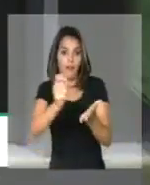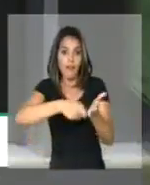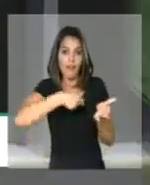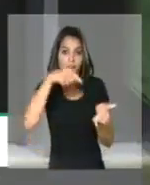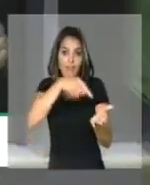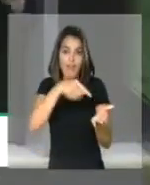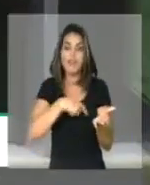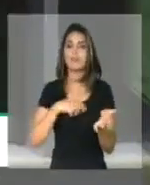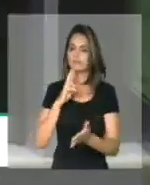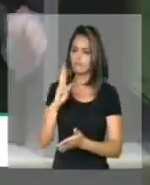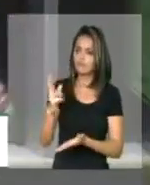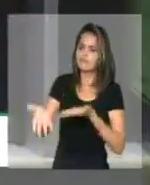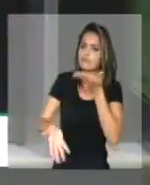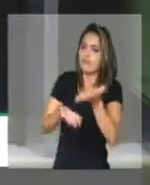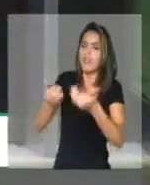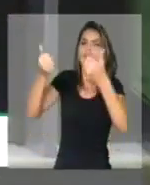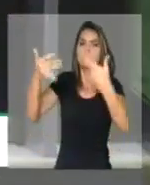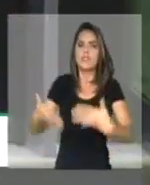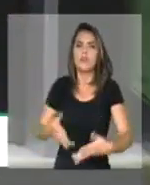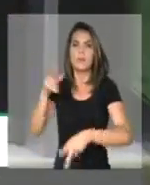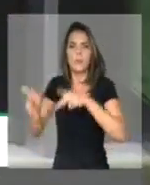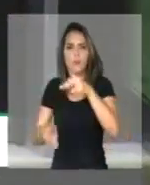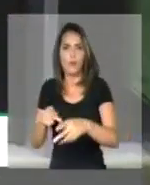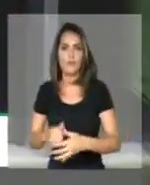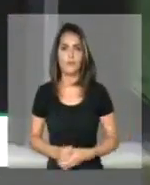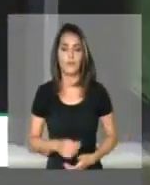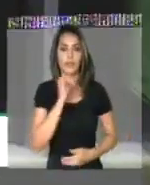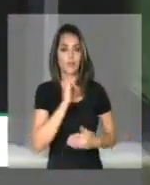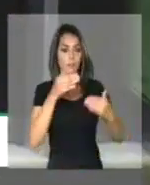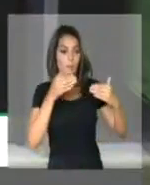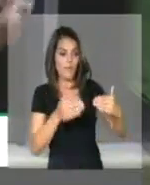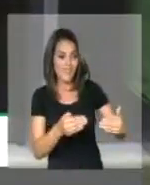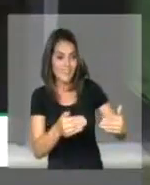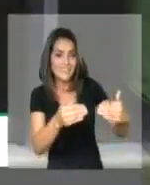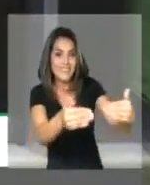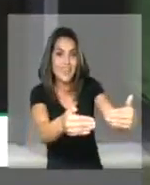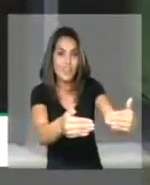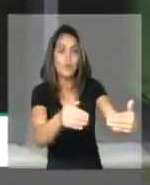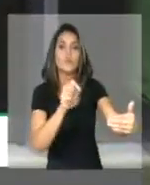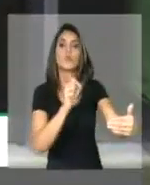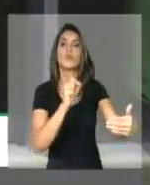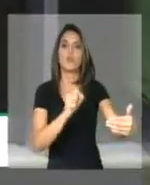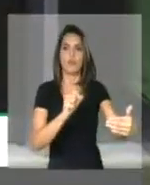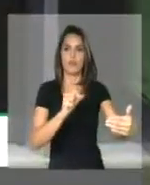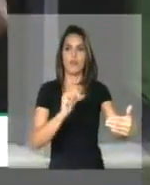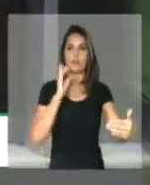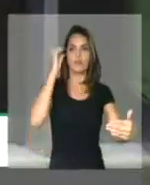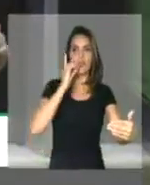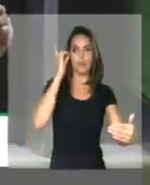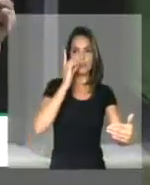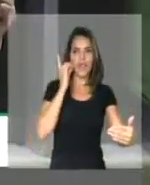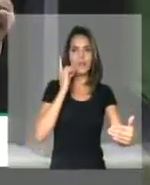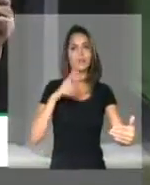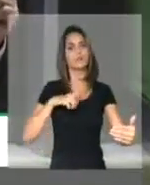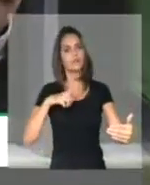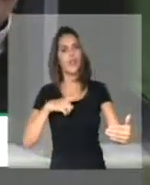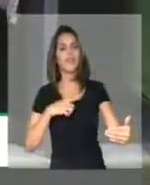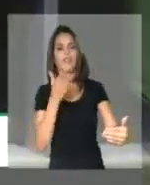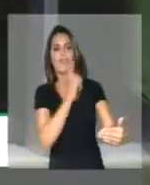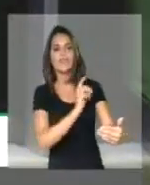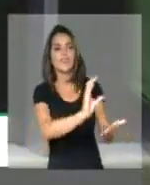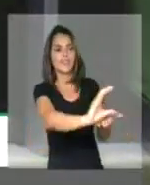população. Enfim, o ministério que botou o recurso, né, o parlamentar bota no órgão do governo federal,